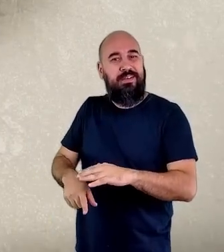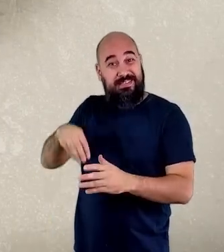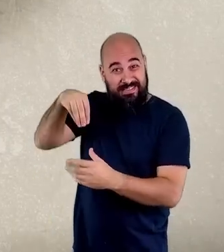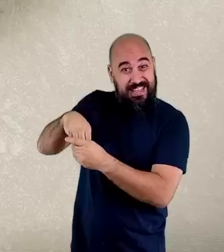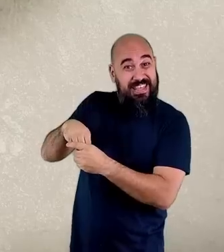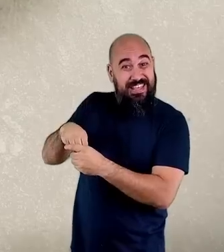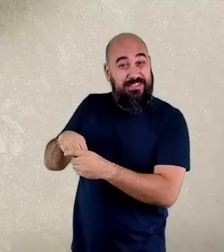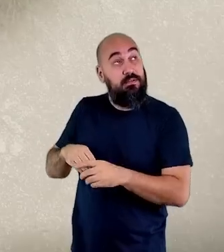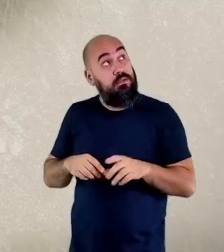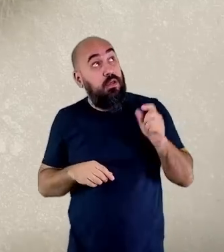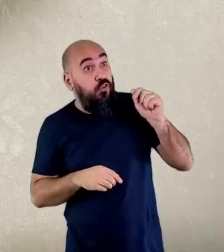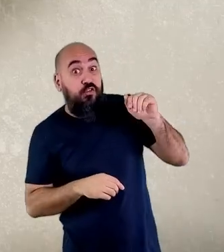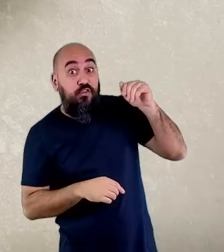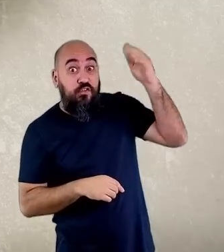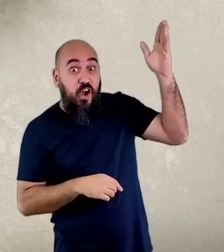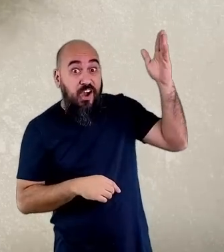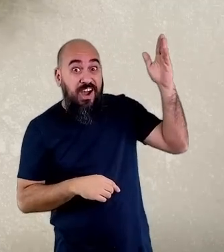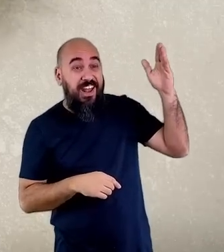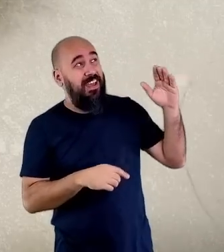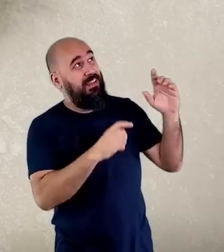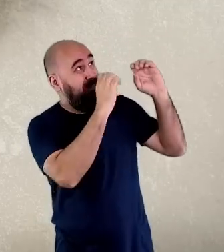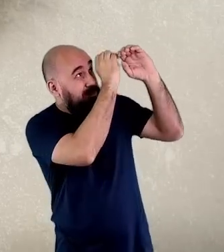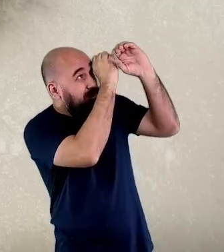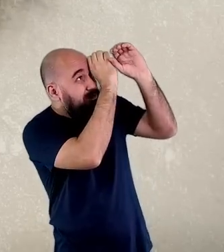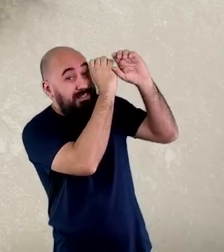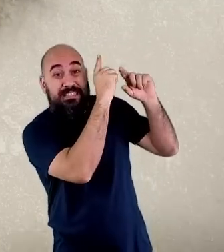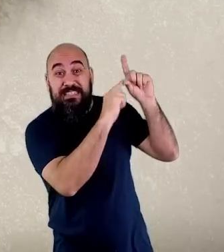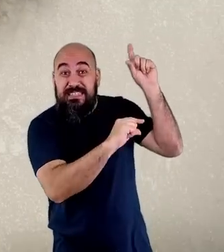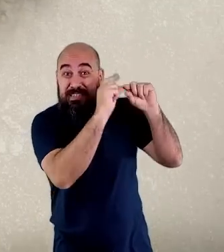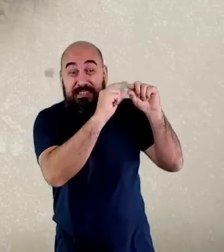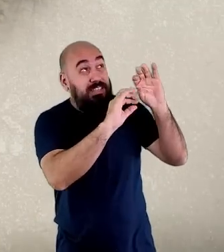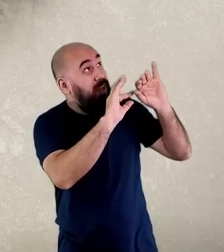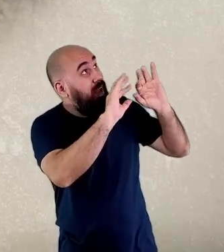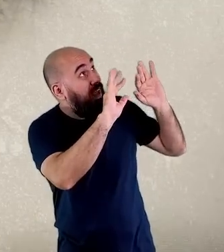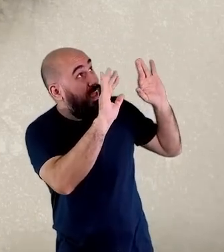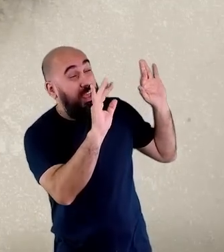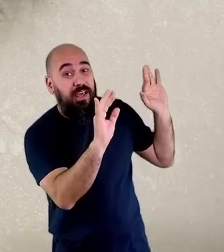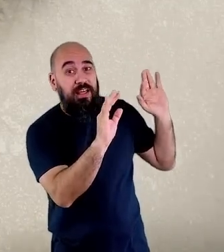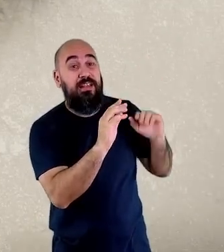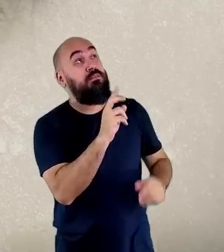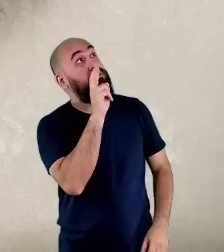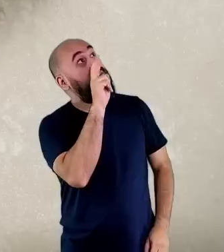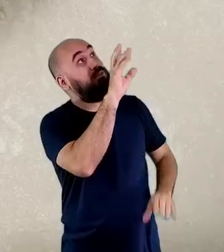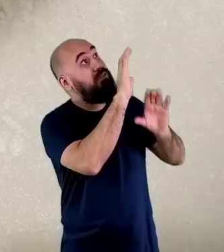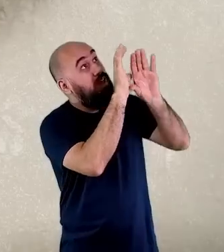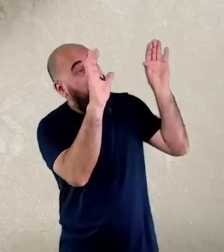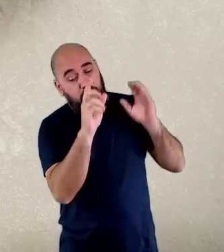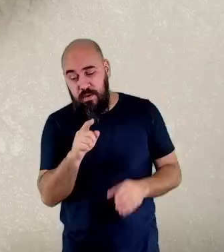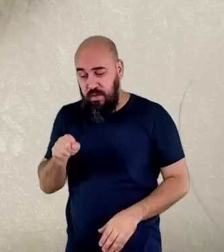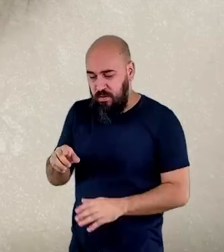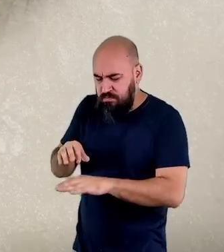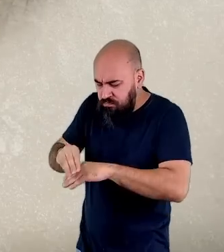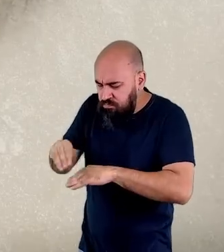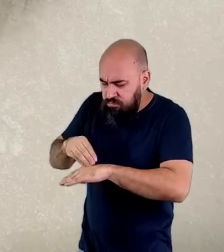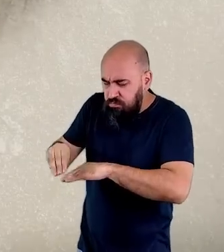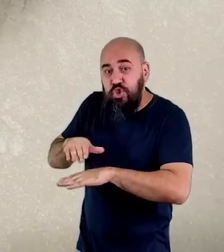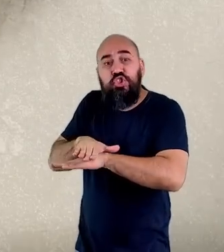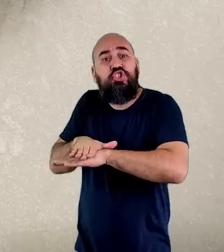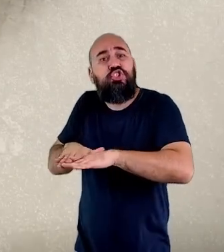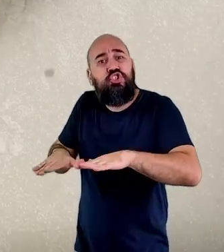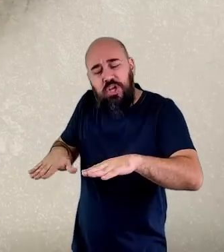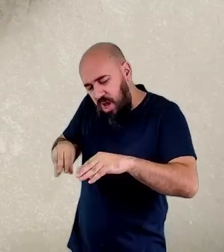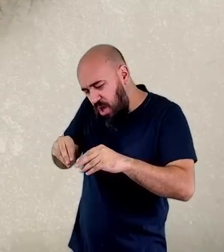estrelas, o outro está olhando as pedras. Enquanto um está olhando para o céu, o outro está olhando para o chão. Mas assim